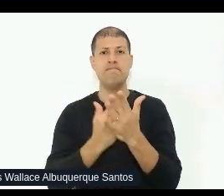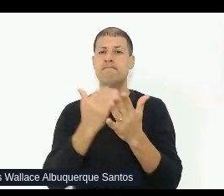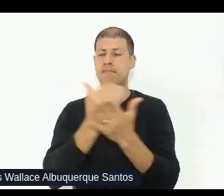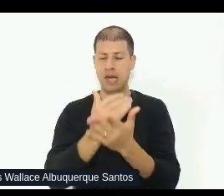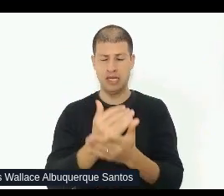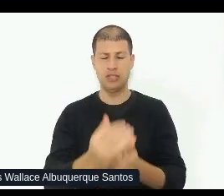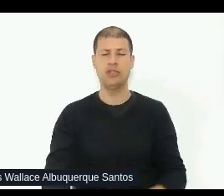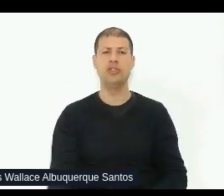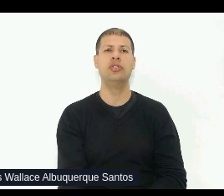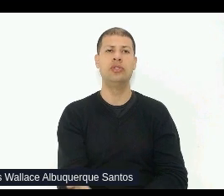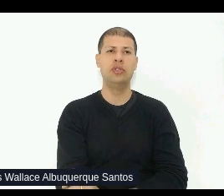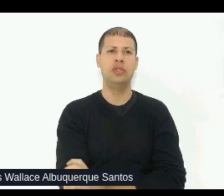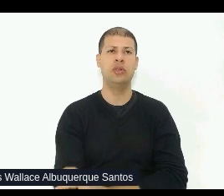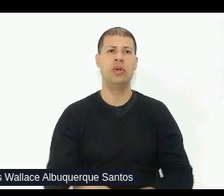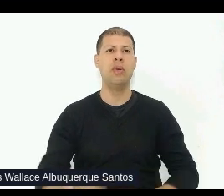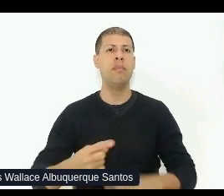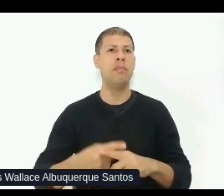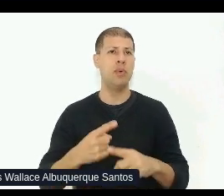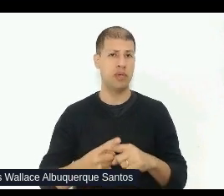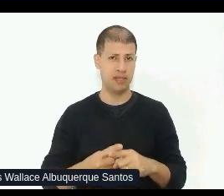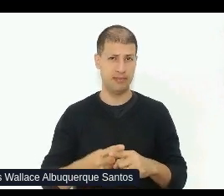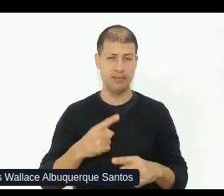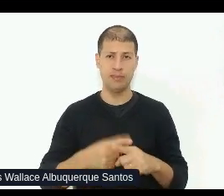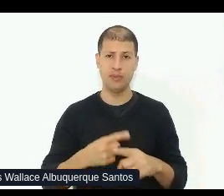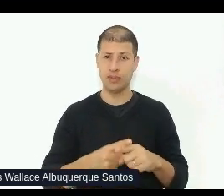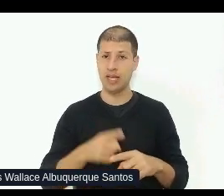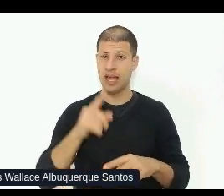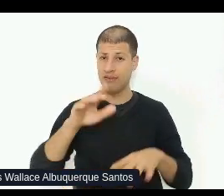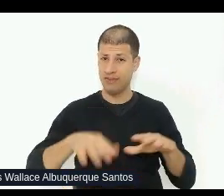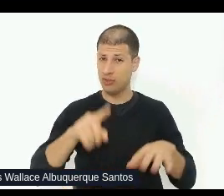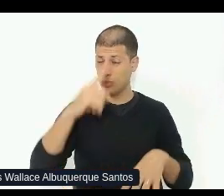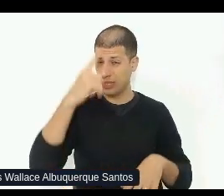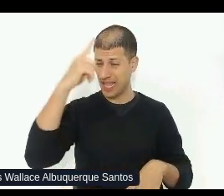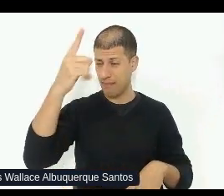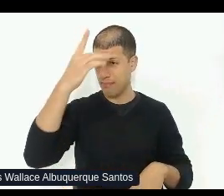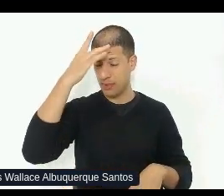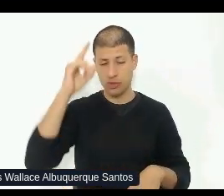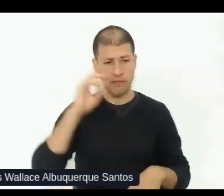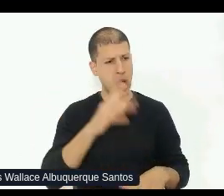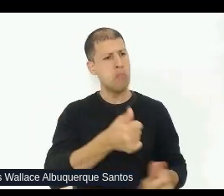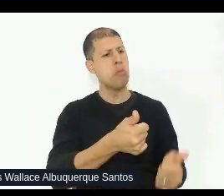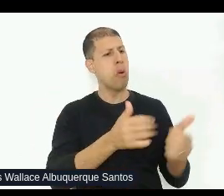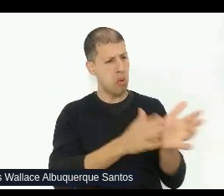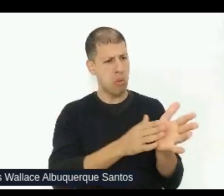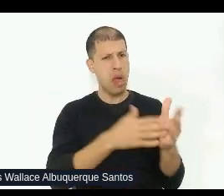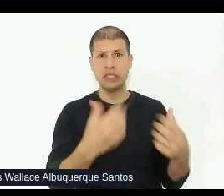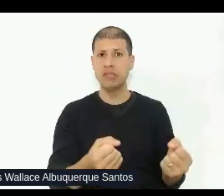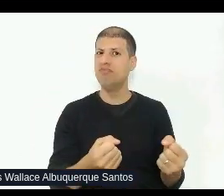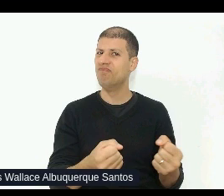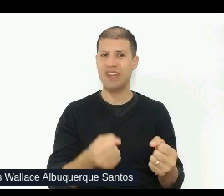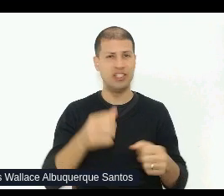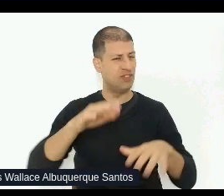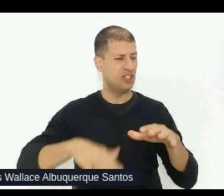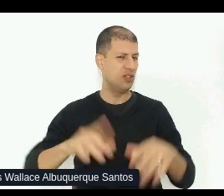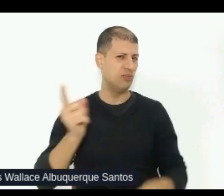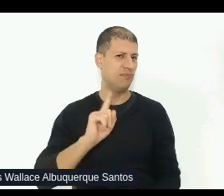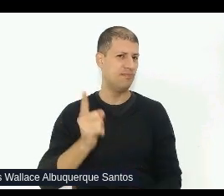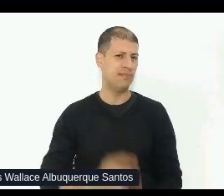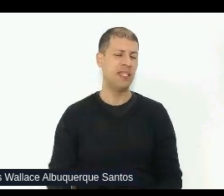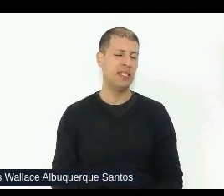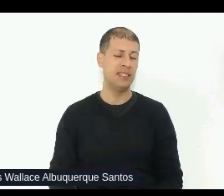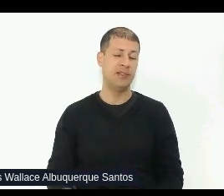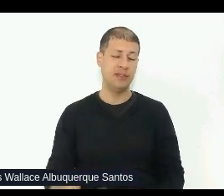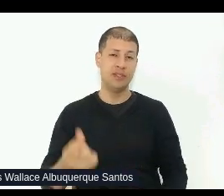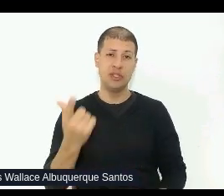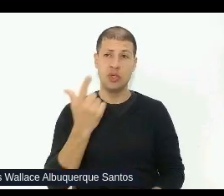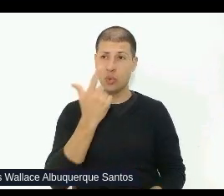né? Porque nem sempre a sua ideia vai ser comprada por todos da equipe. Então, se você consegue fazer, isso não